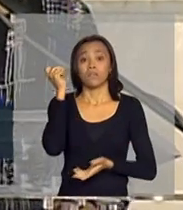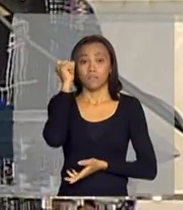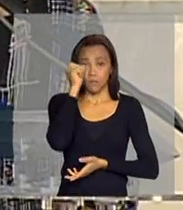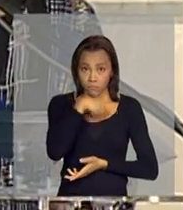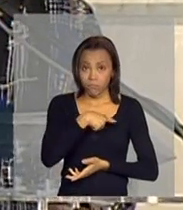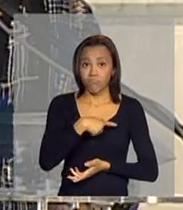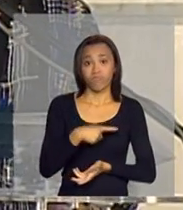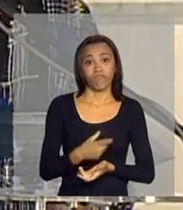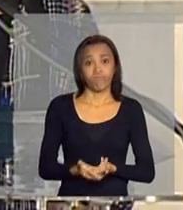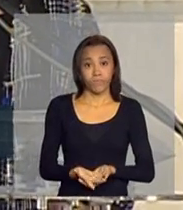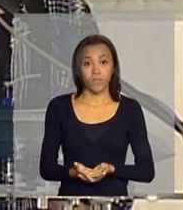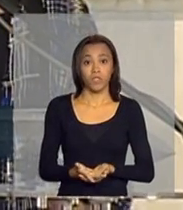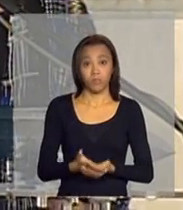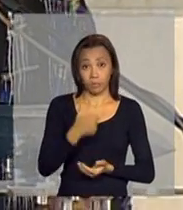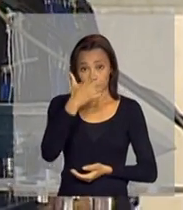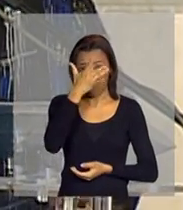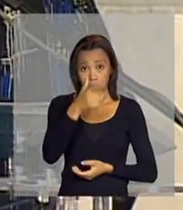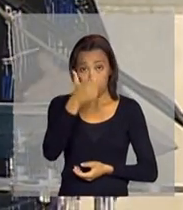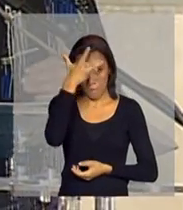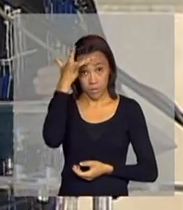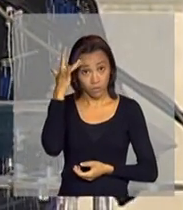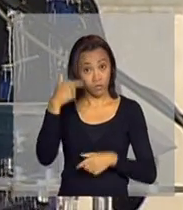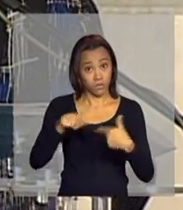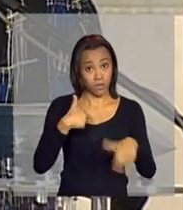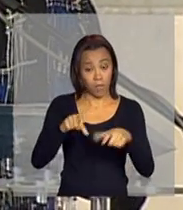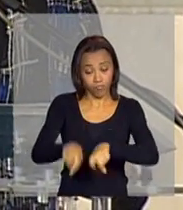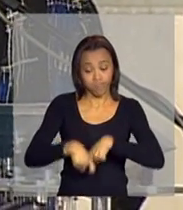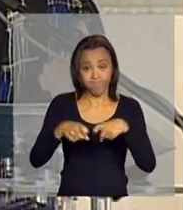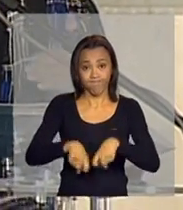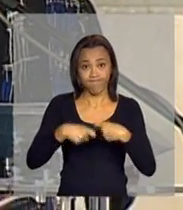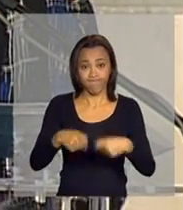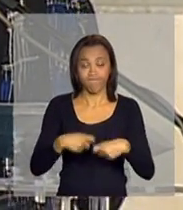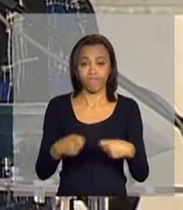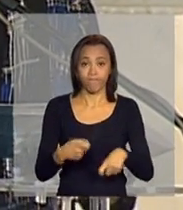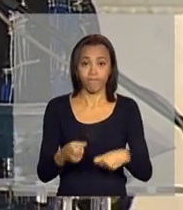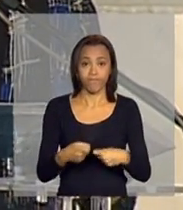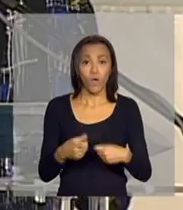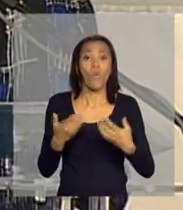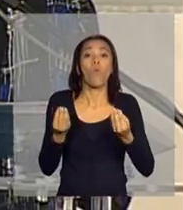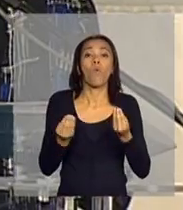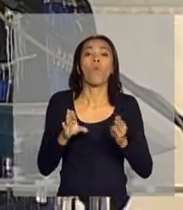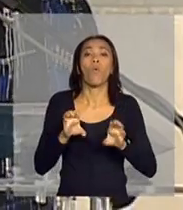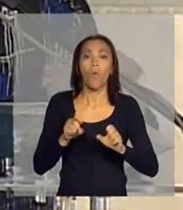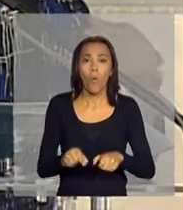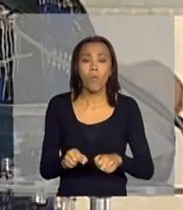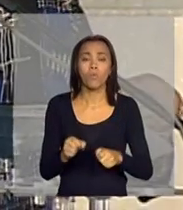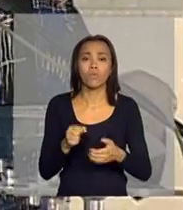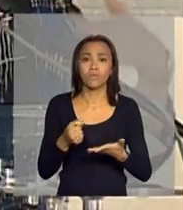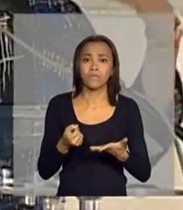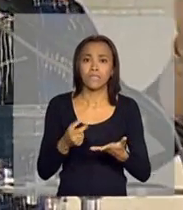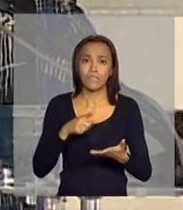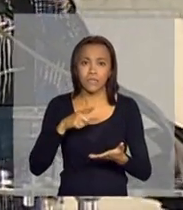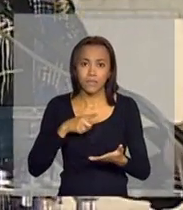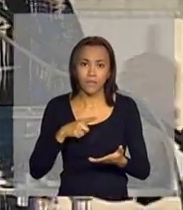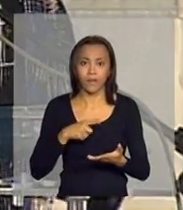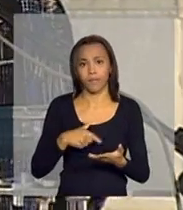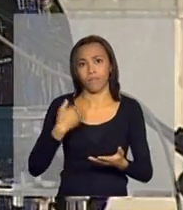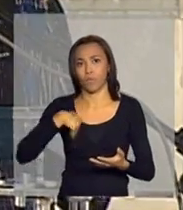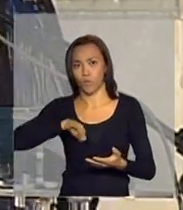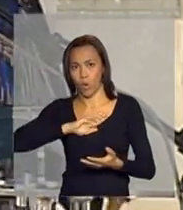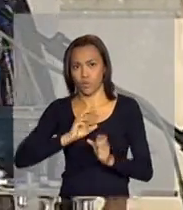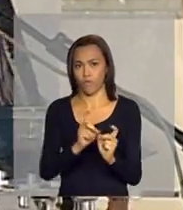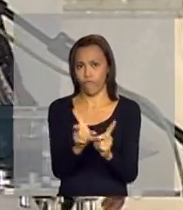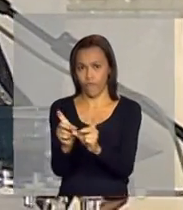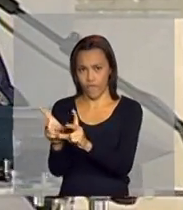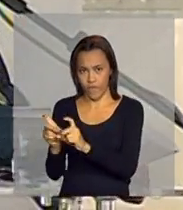difícil para o produtor fazer face às suas necessidades, fornecer tanto para o nosso